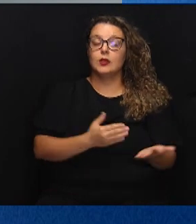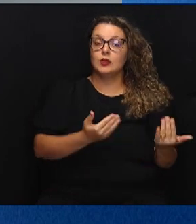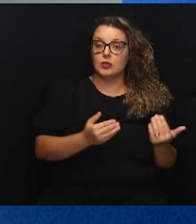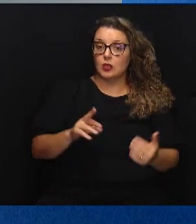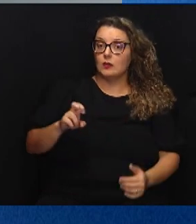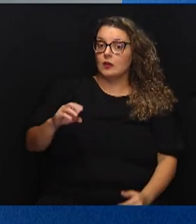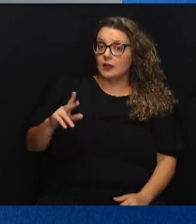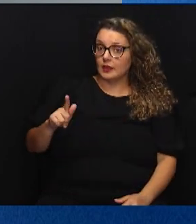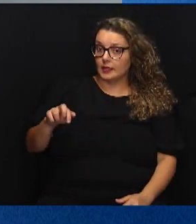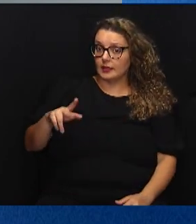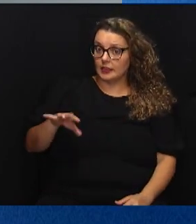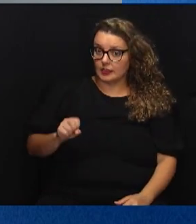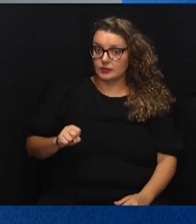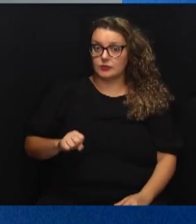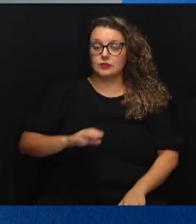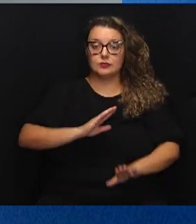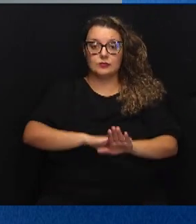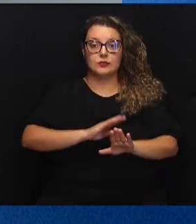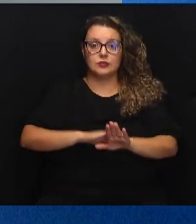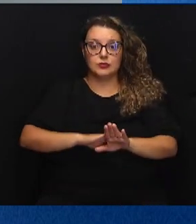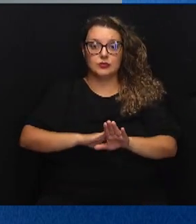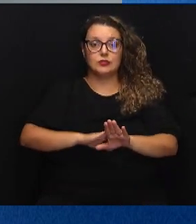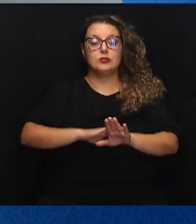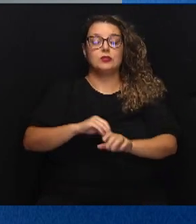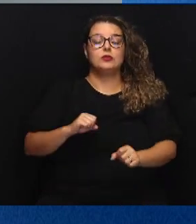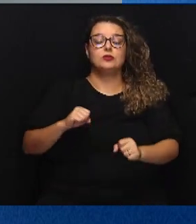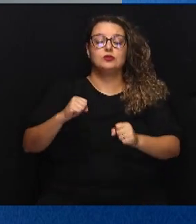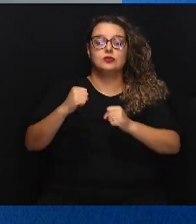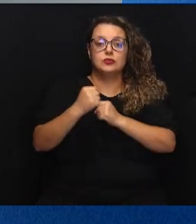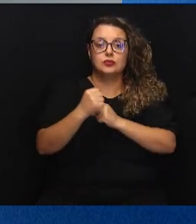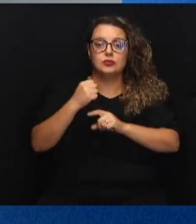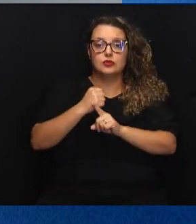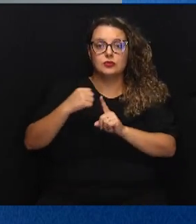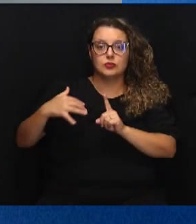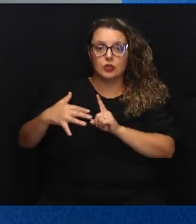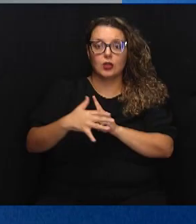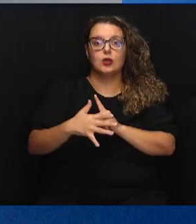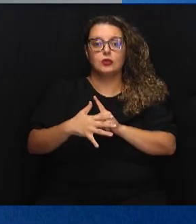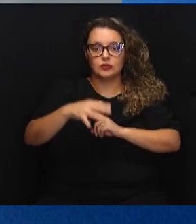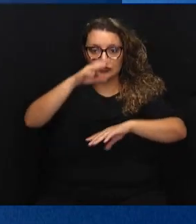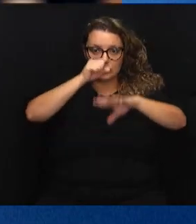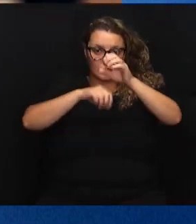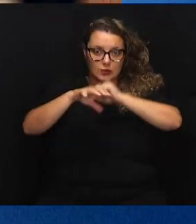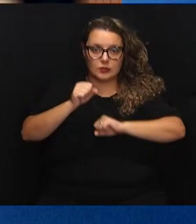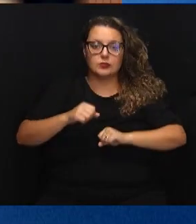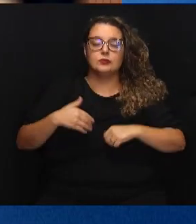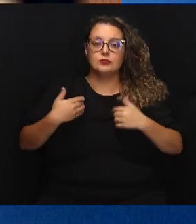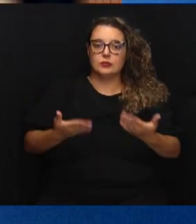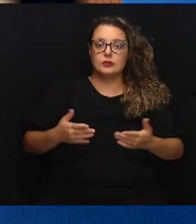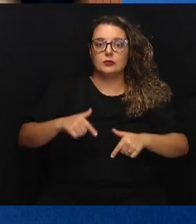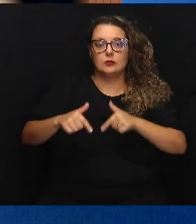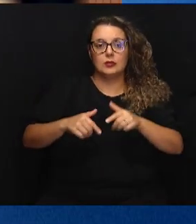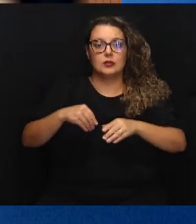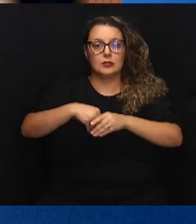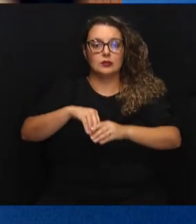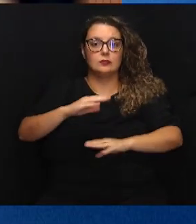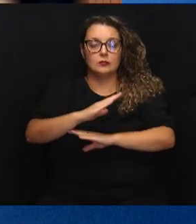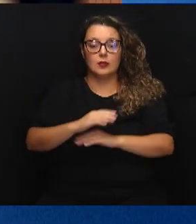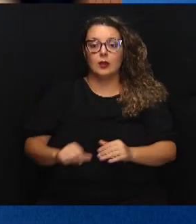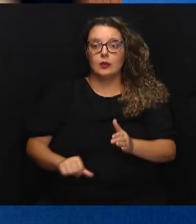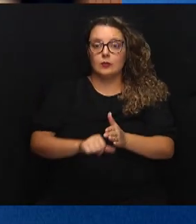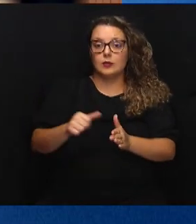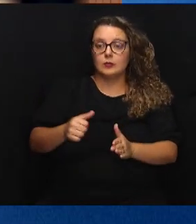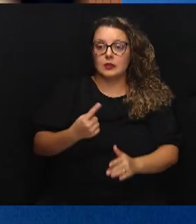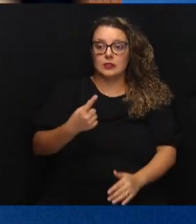de medidas socioeducativas vão atuar como aprendizes na Câmara Municipal. Primeira parte da